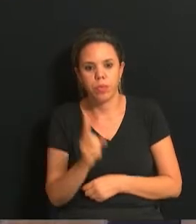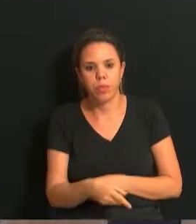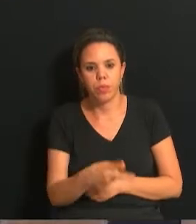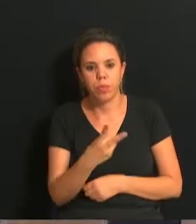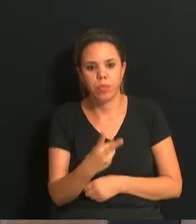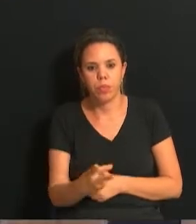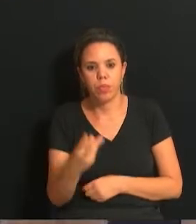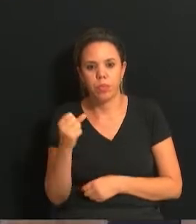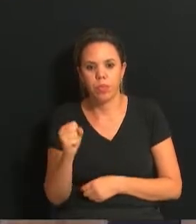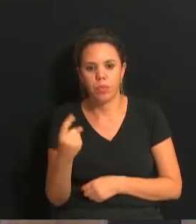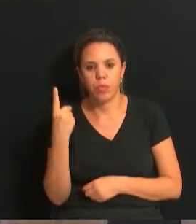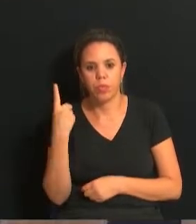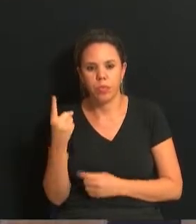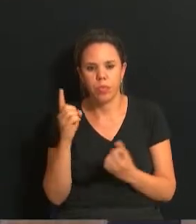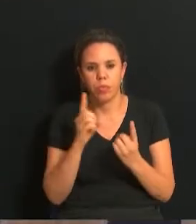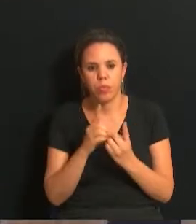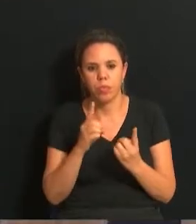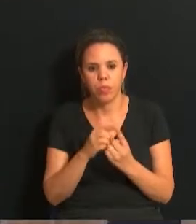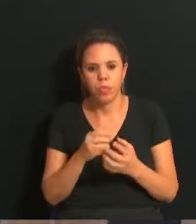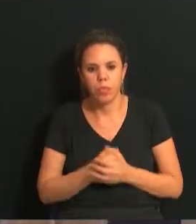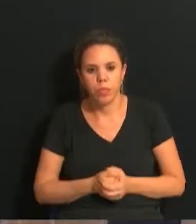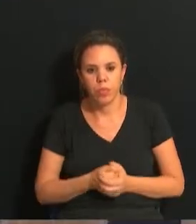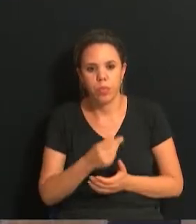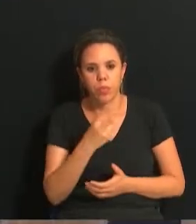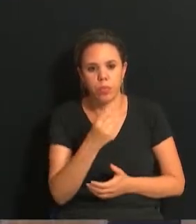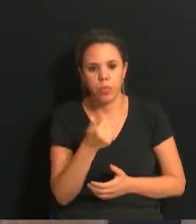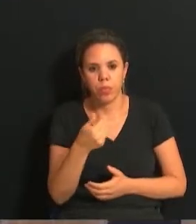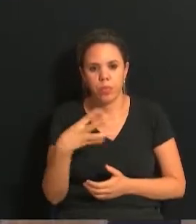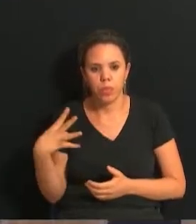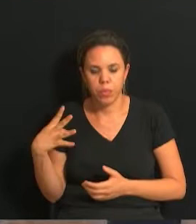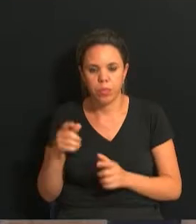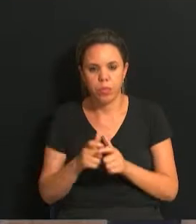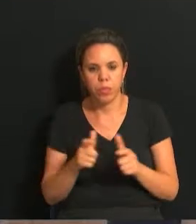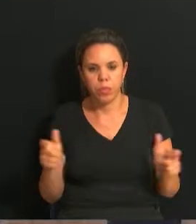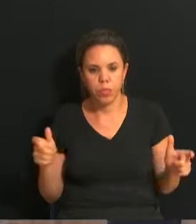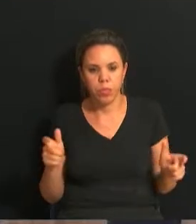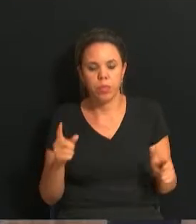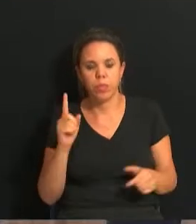1.281 atendimentos. Em 2014, aumentou